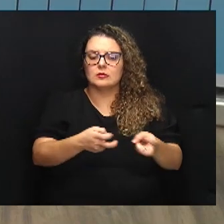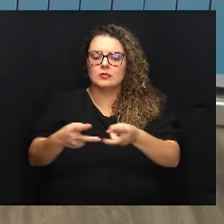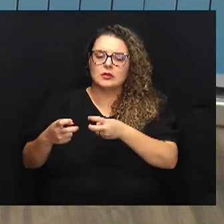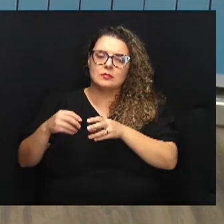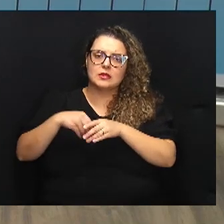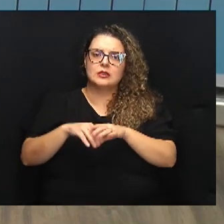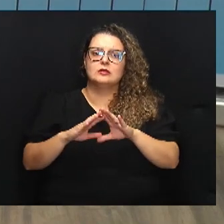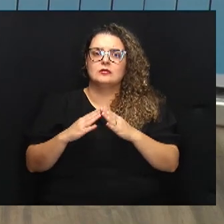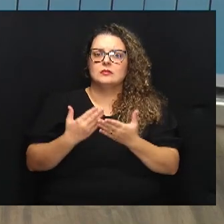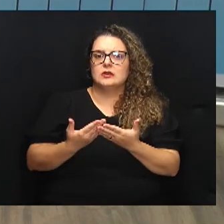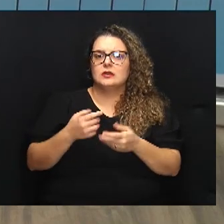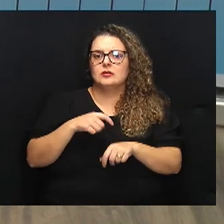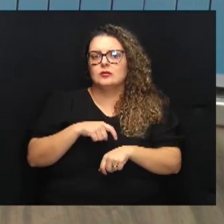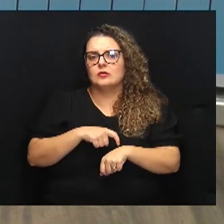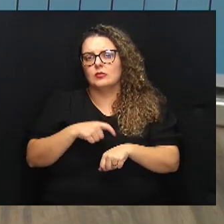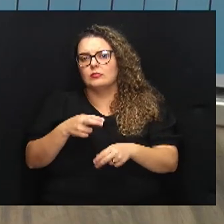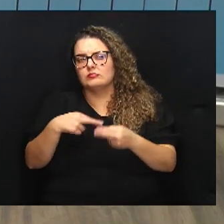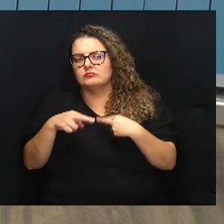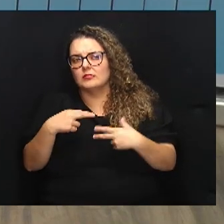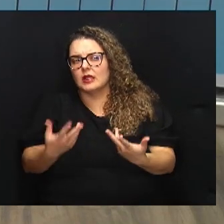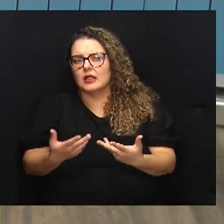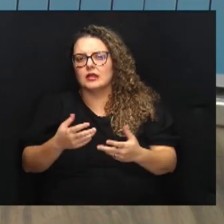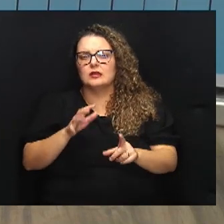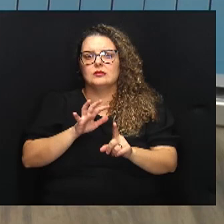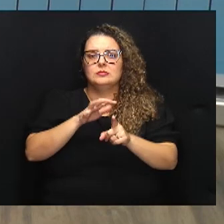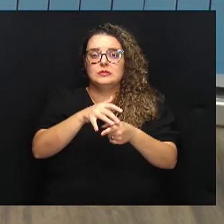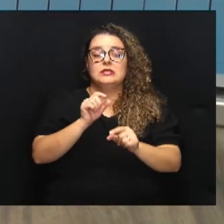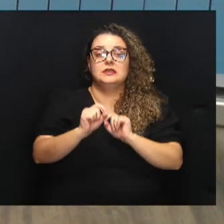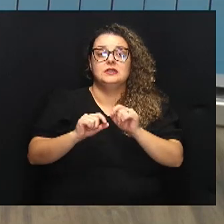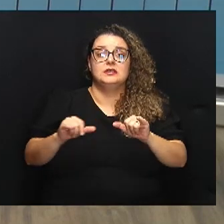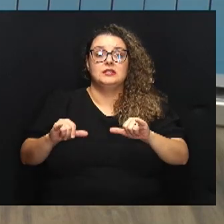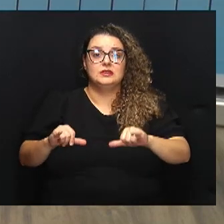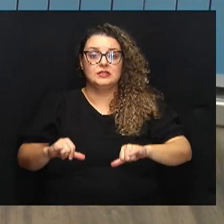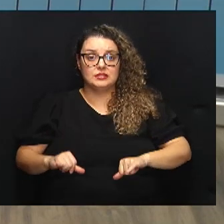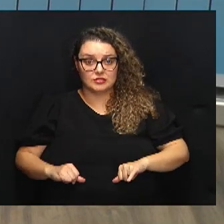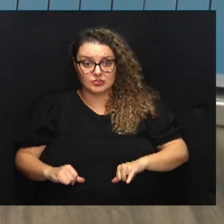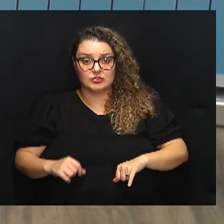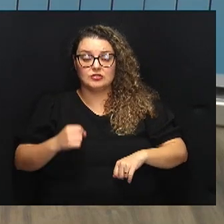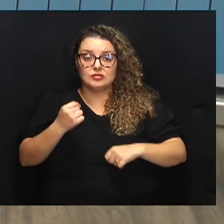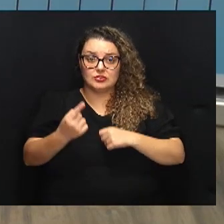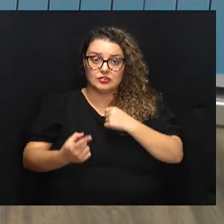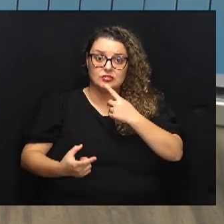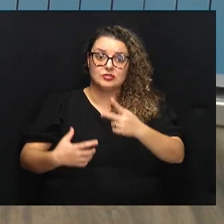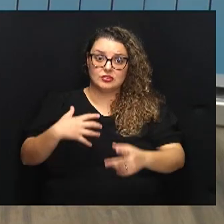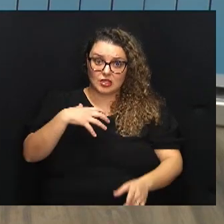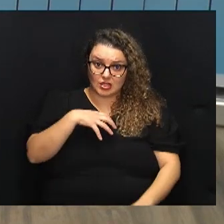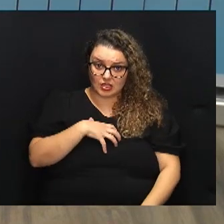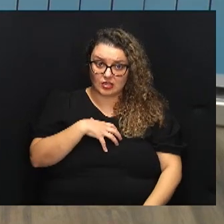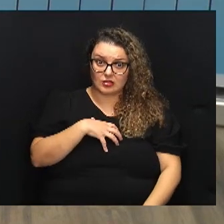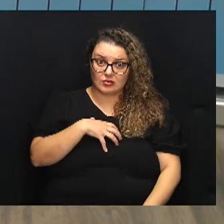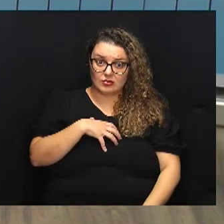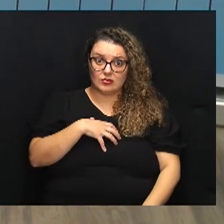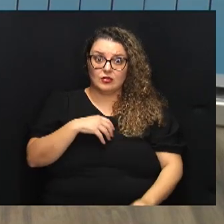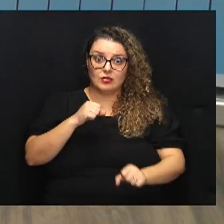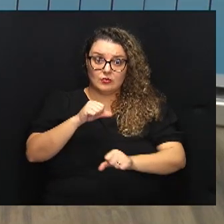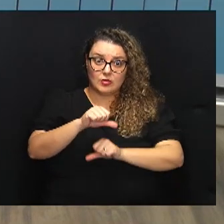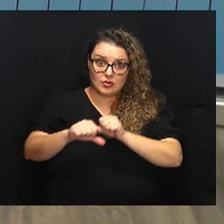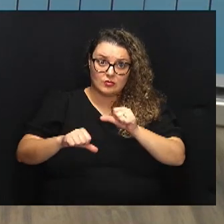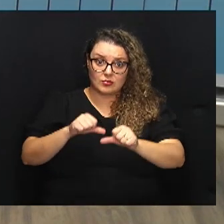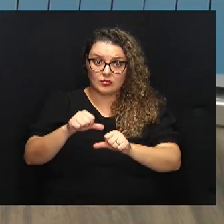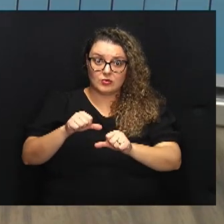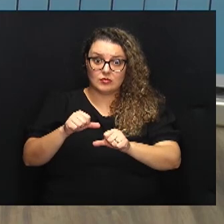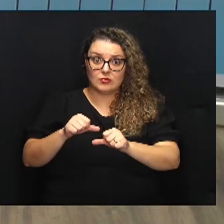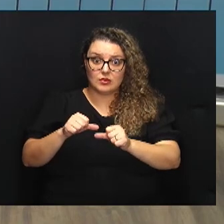escolas, nessa questão do bullying, é que quem está sofrendo, de alguma maneira, pode virar este